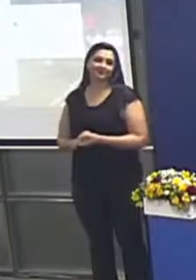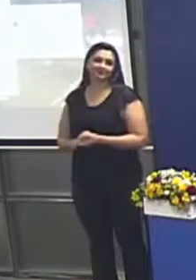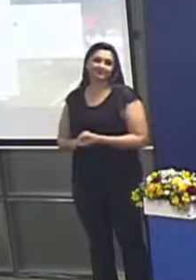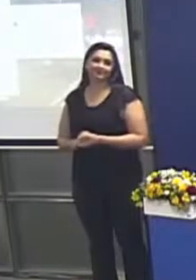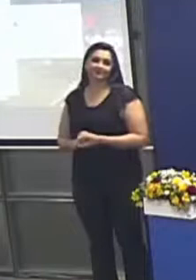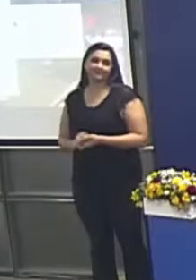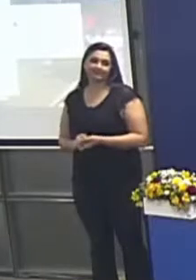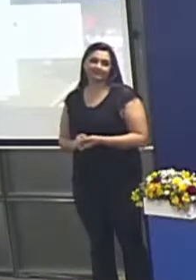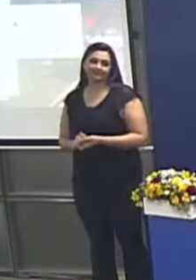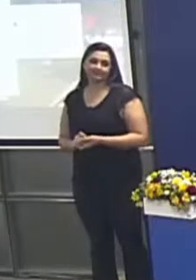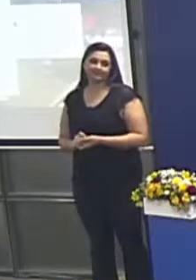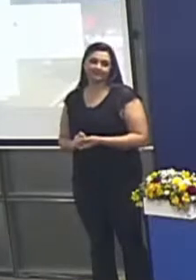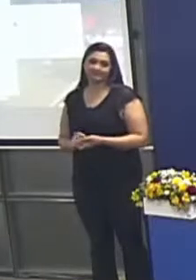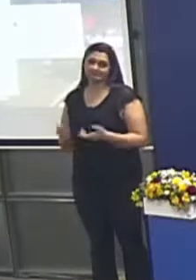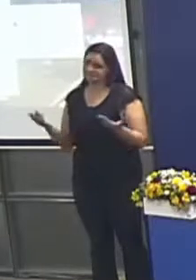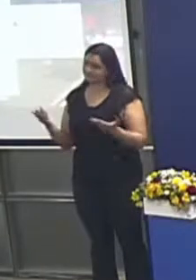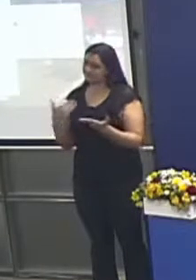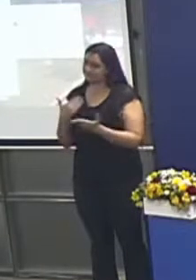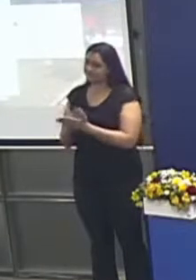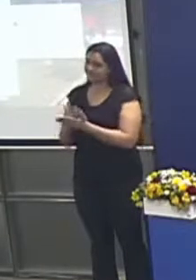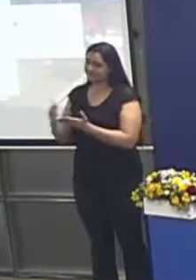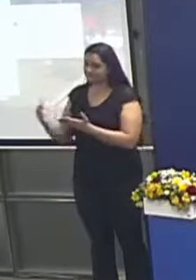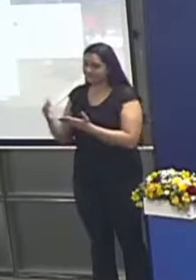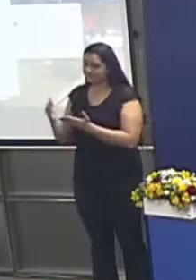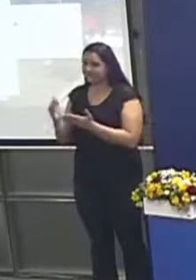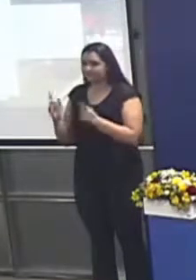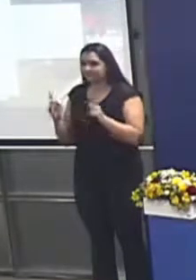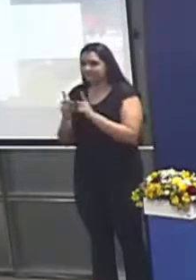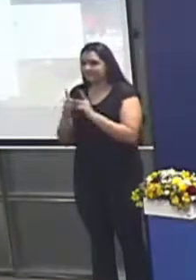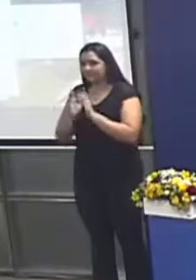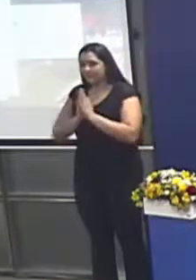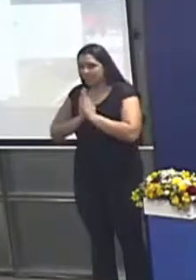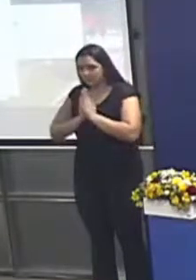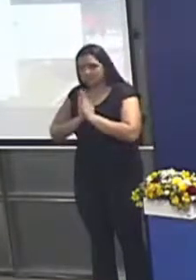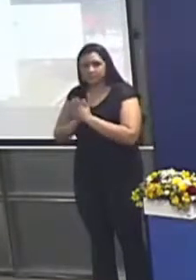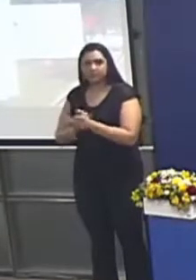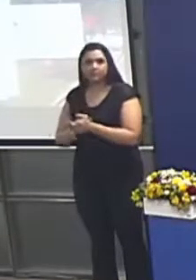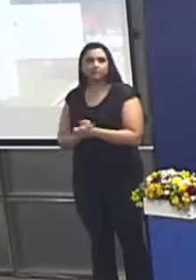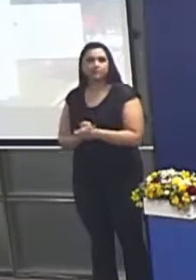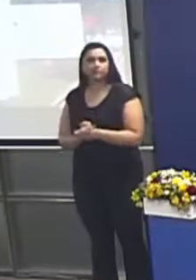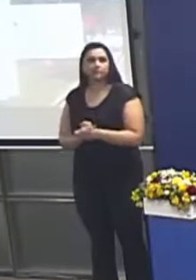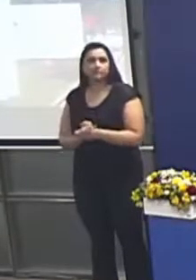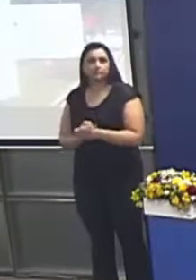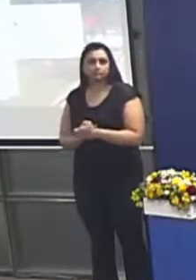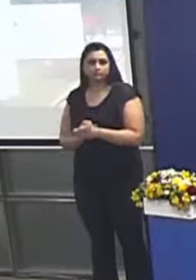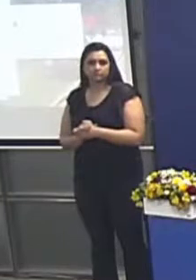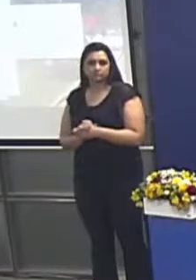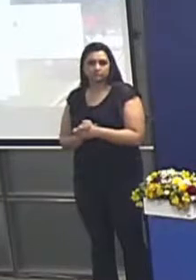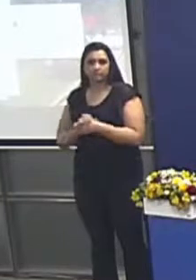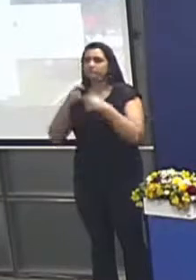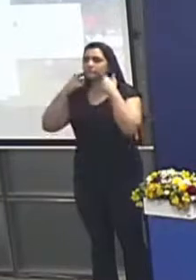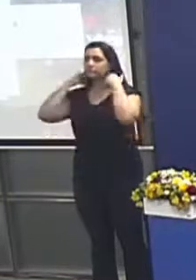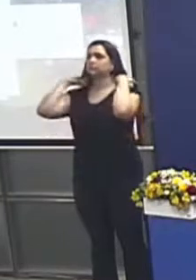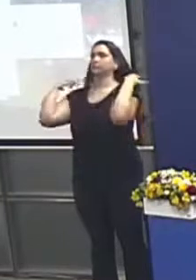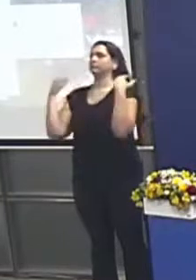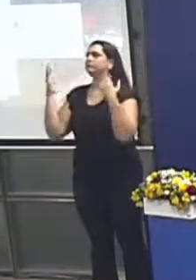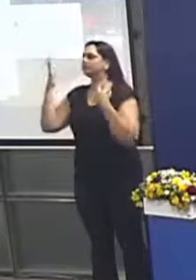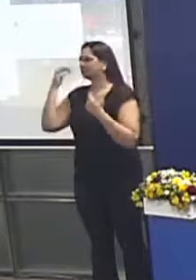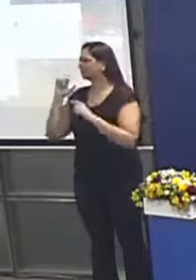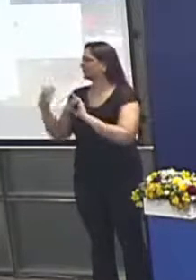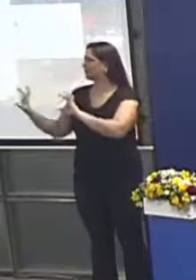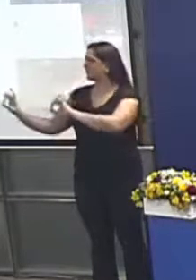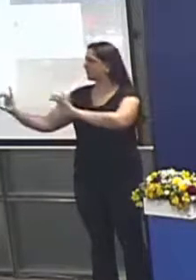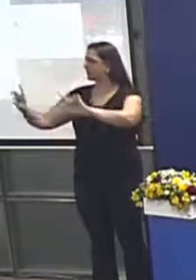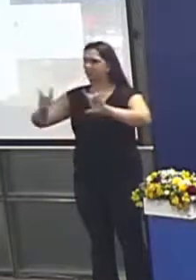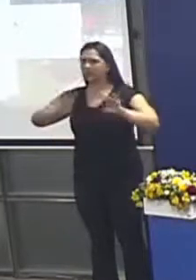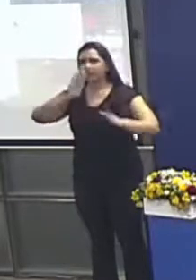Gente, vou começar com uma pequena oração aqui. Eu acho que todos têm os seus credos